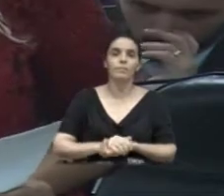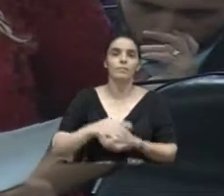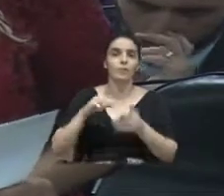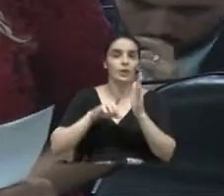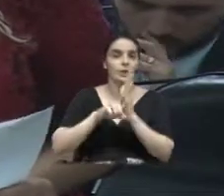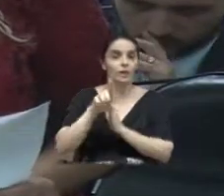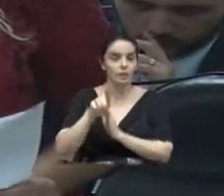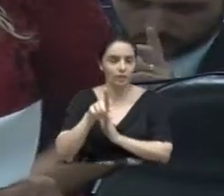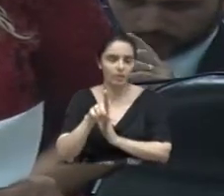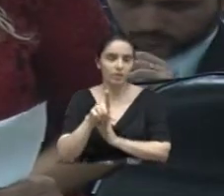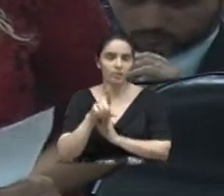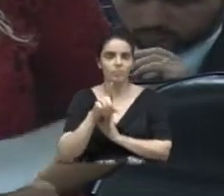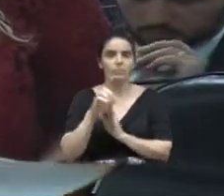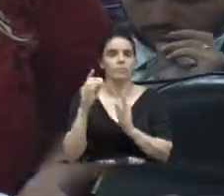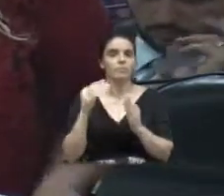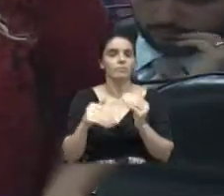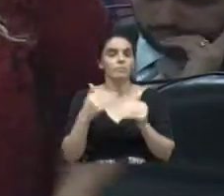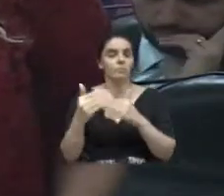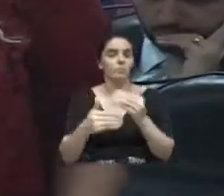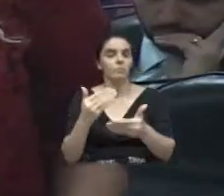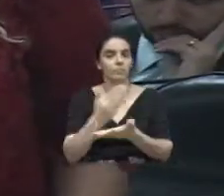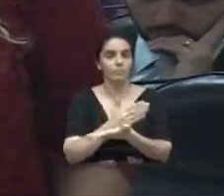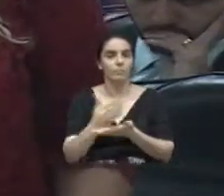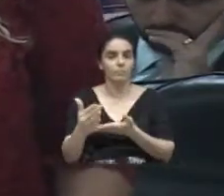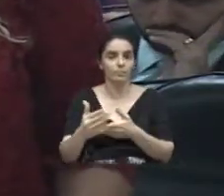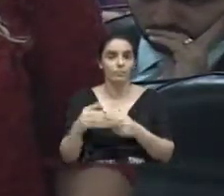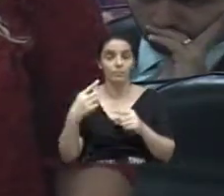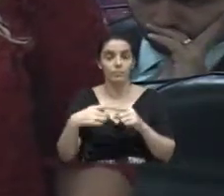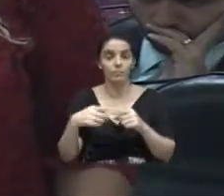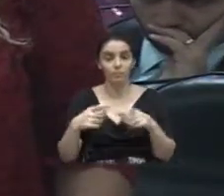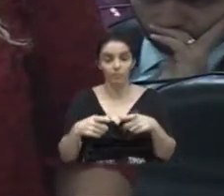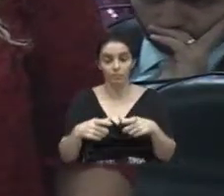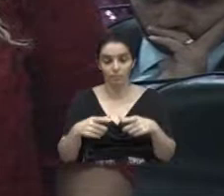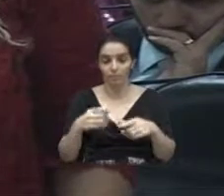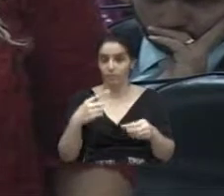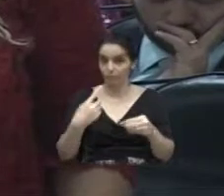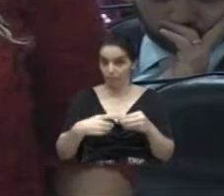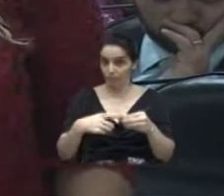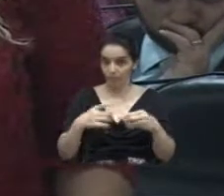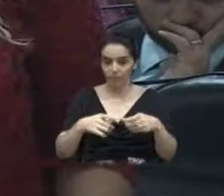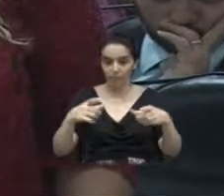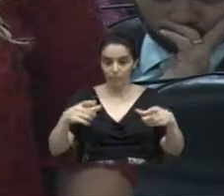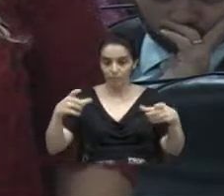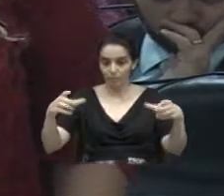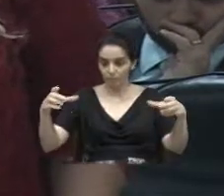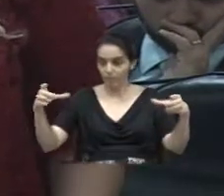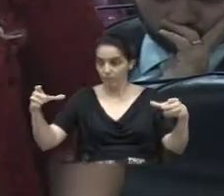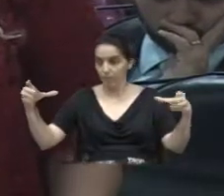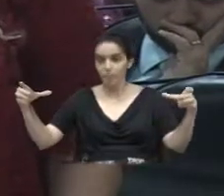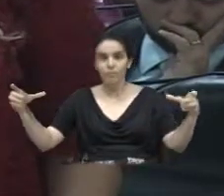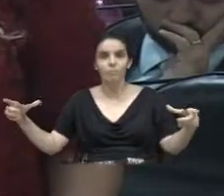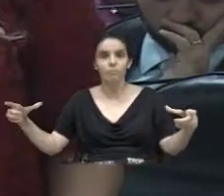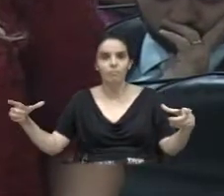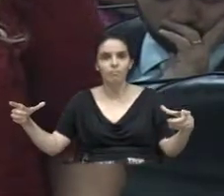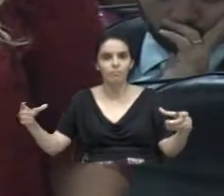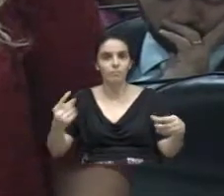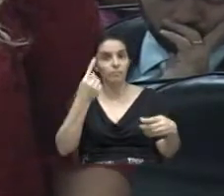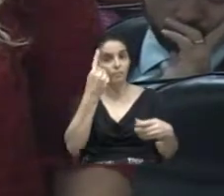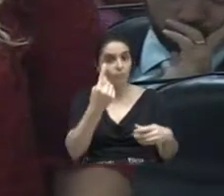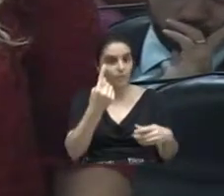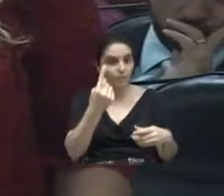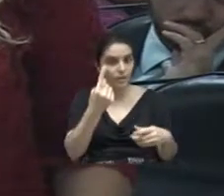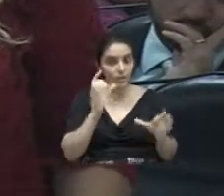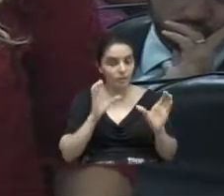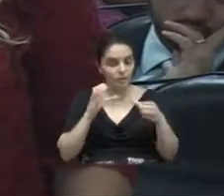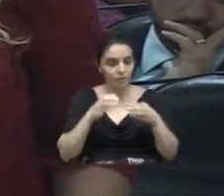esse pedido. E assim, a cidade cresceu muito, né, senhor presidente? Então, um caminhão, uma